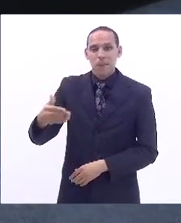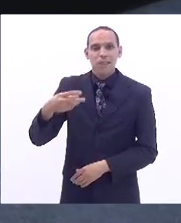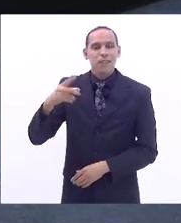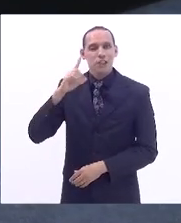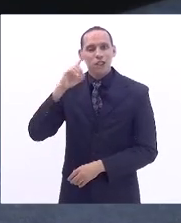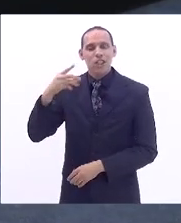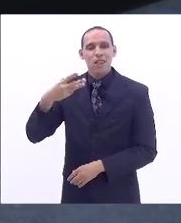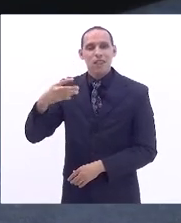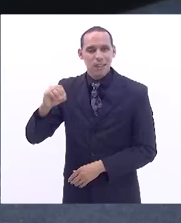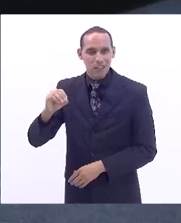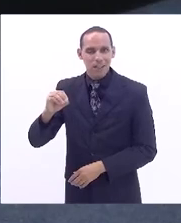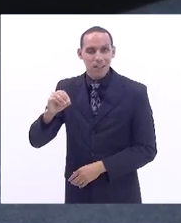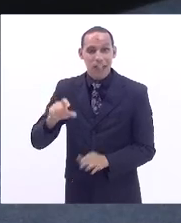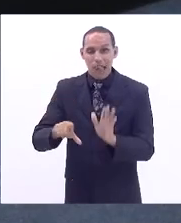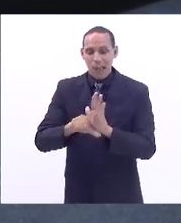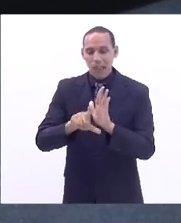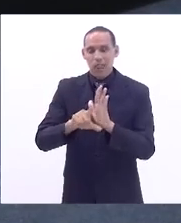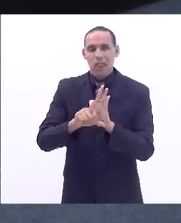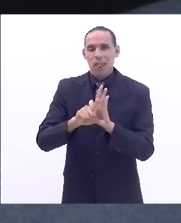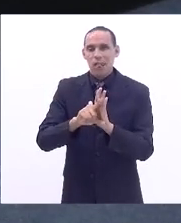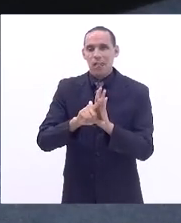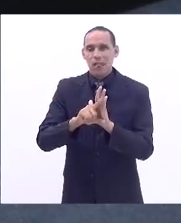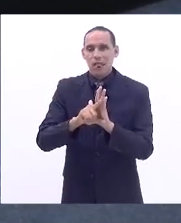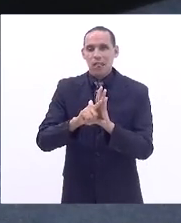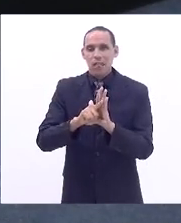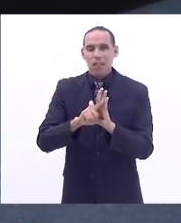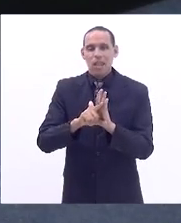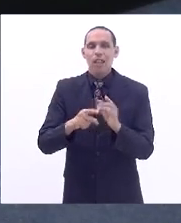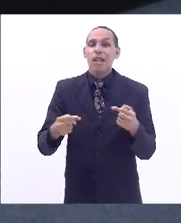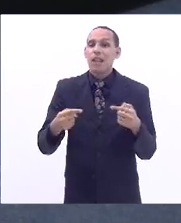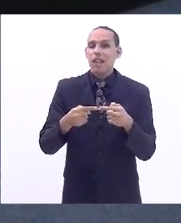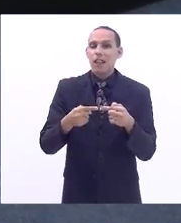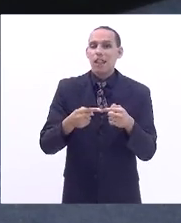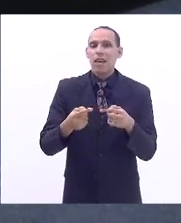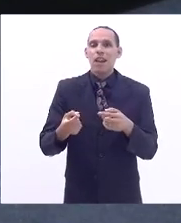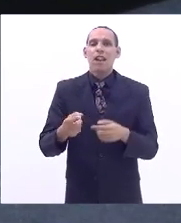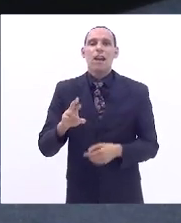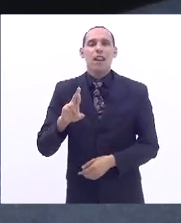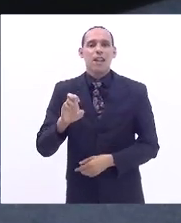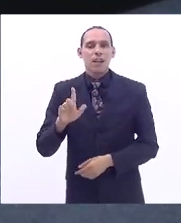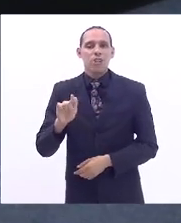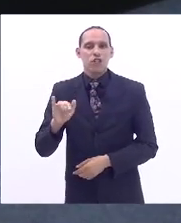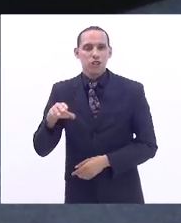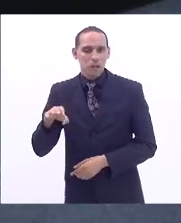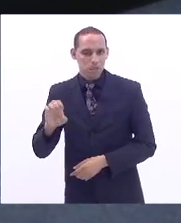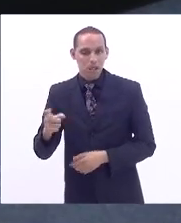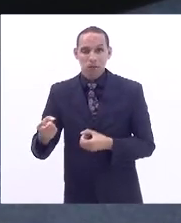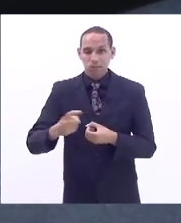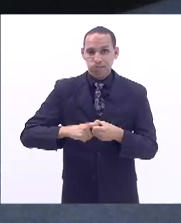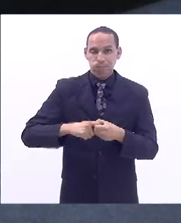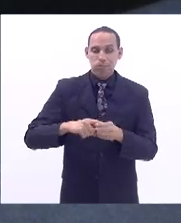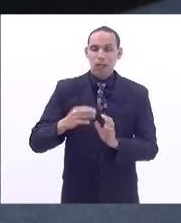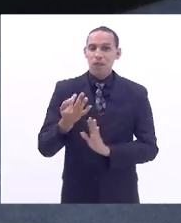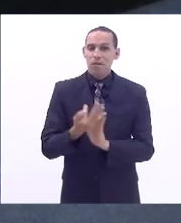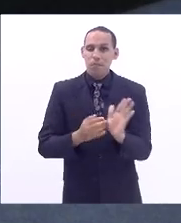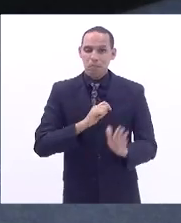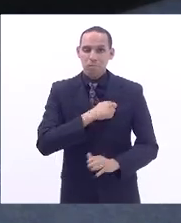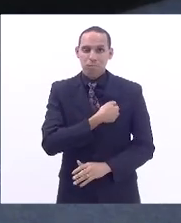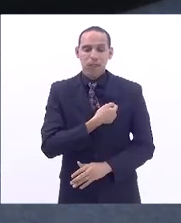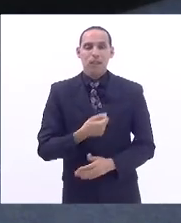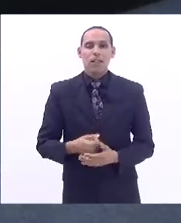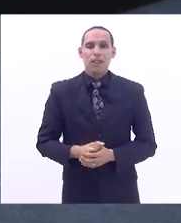legislação eleitoral combinada com regime de recuperação de fiscal fenda os